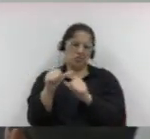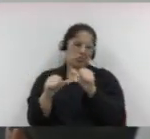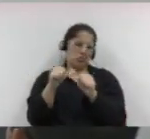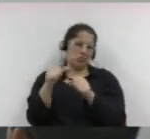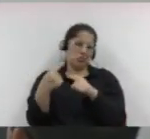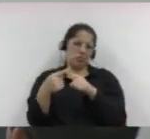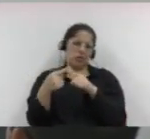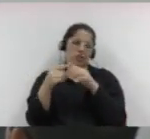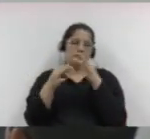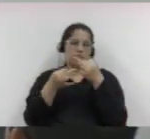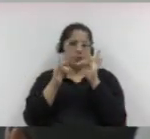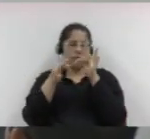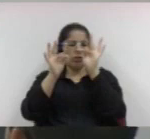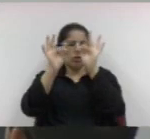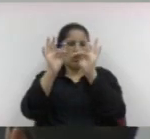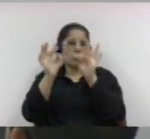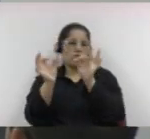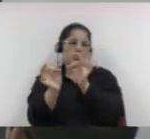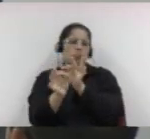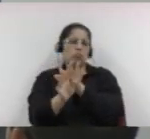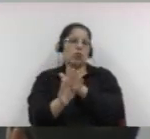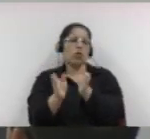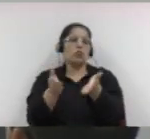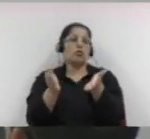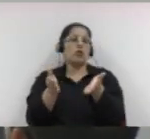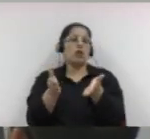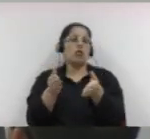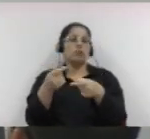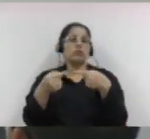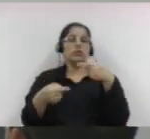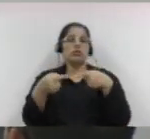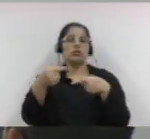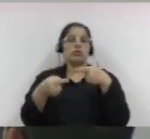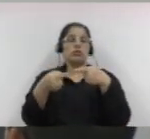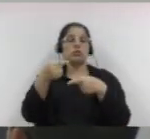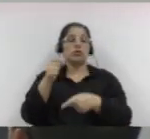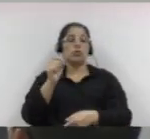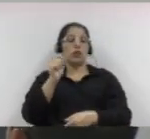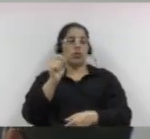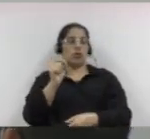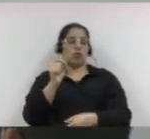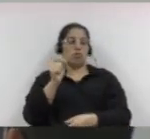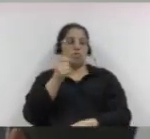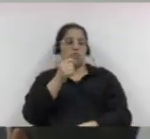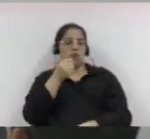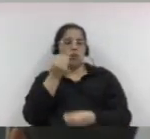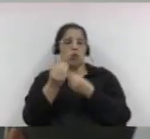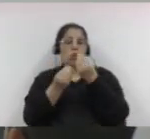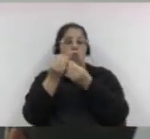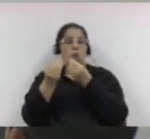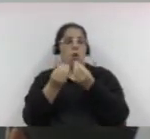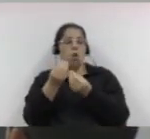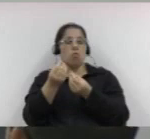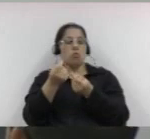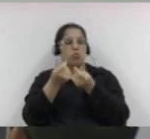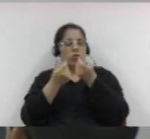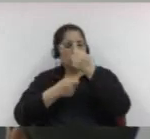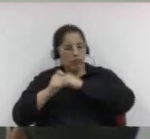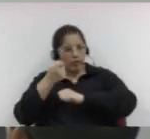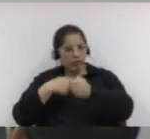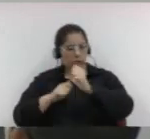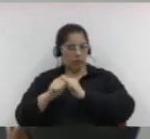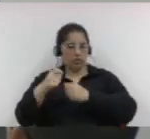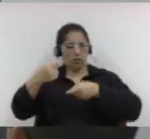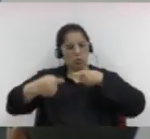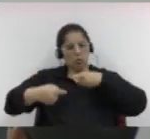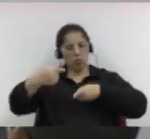está resolvido esse problema. Nós precisamos discutir do ponto de vista da viabilidade econômica, política,